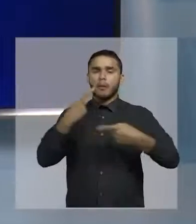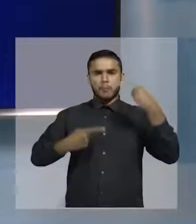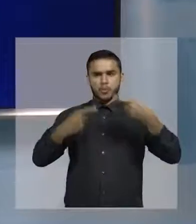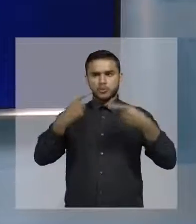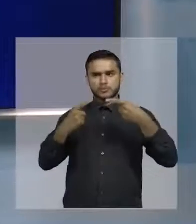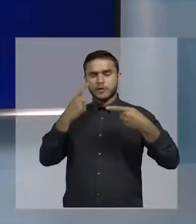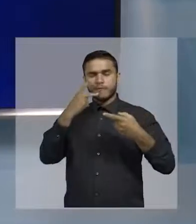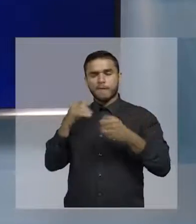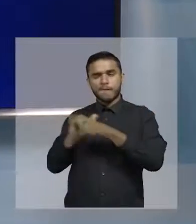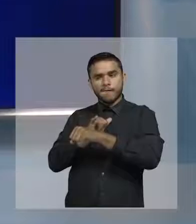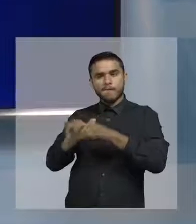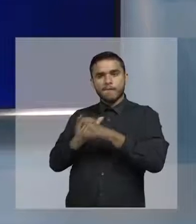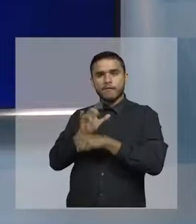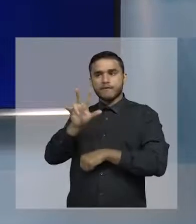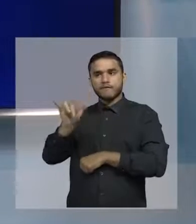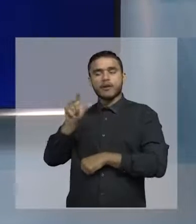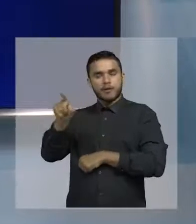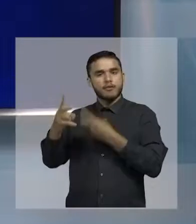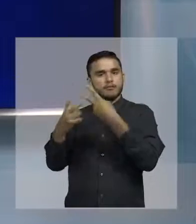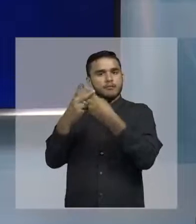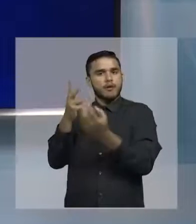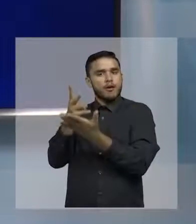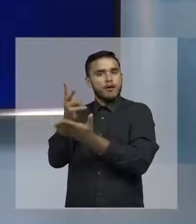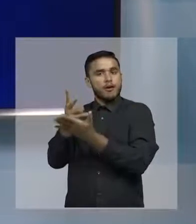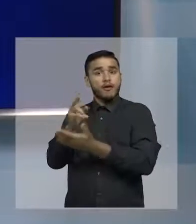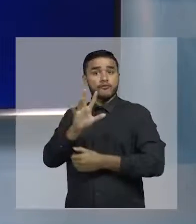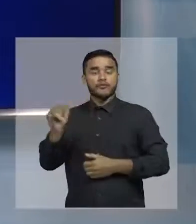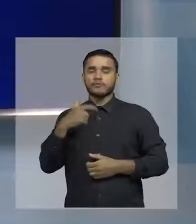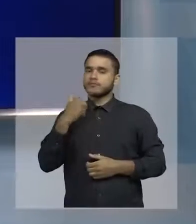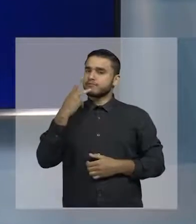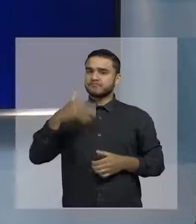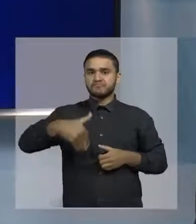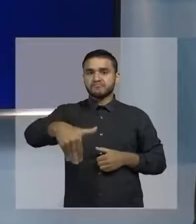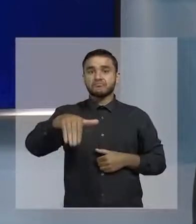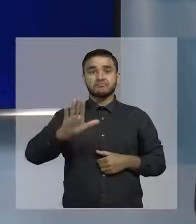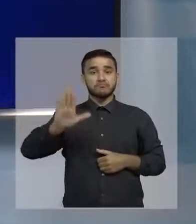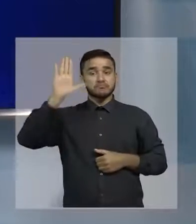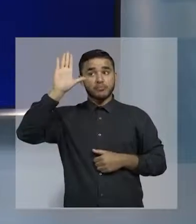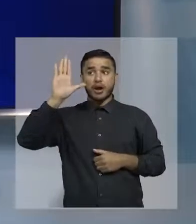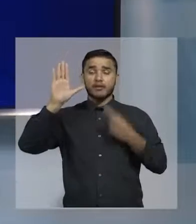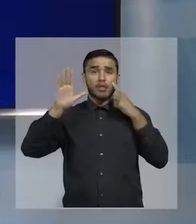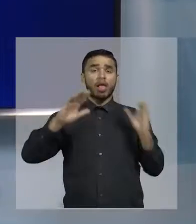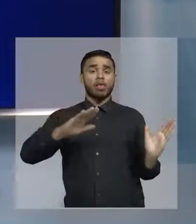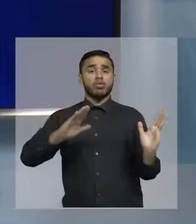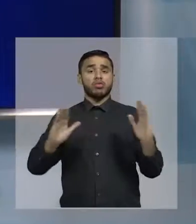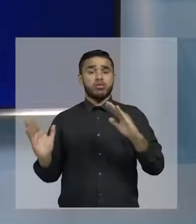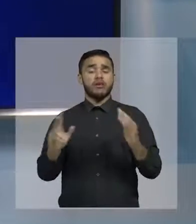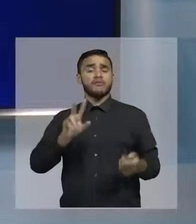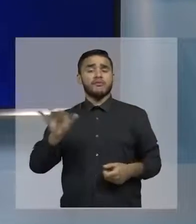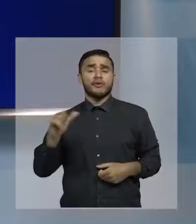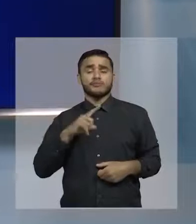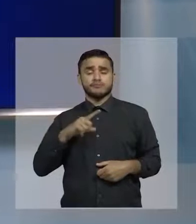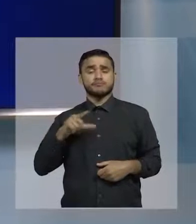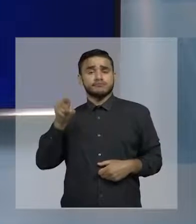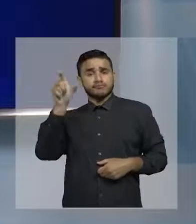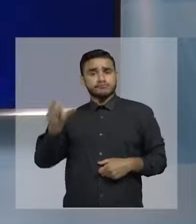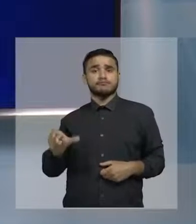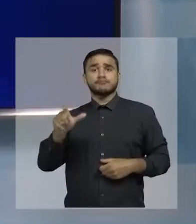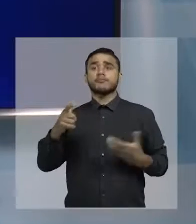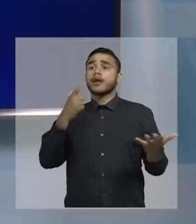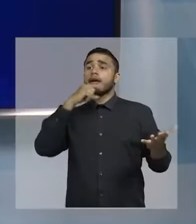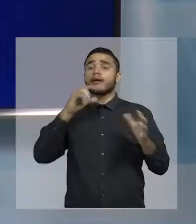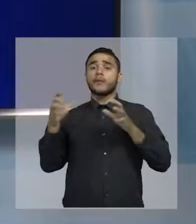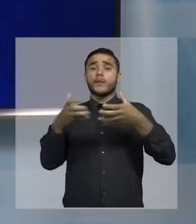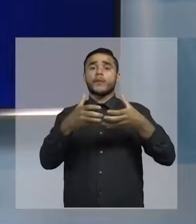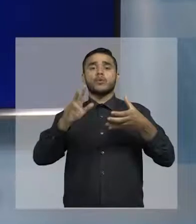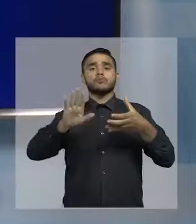do ex-presidente para poder prolongar ao máximo o lançamento ou definição, digamos assim, da chapa que deverá disputar a presidência